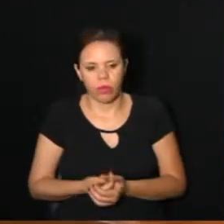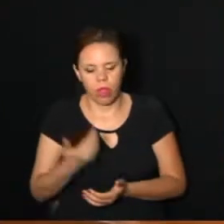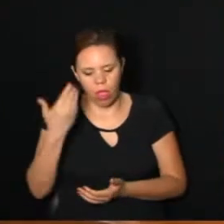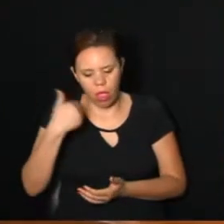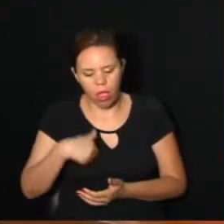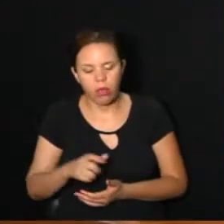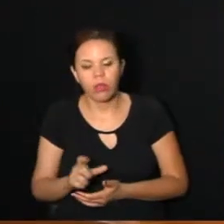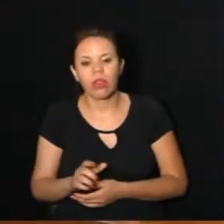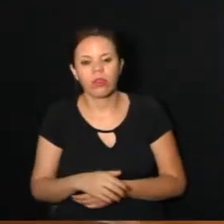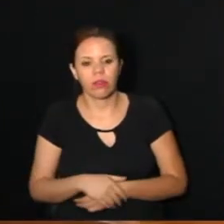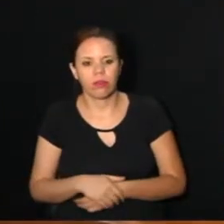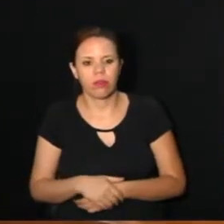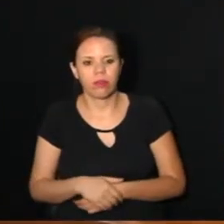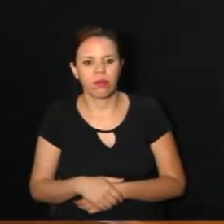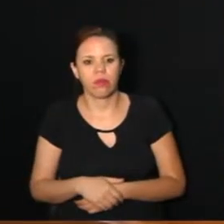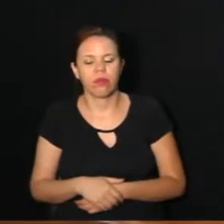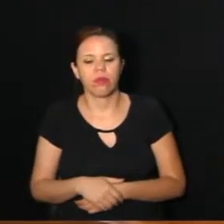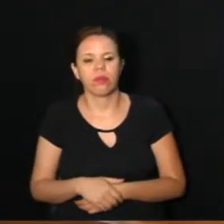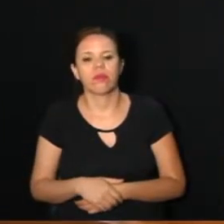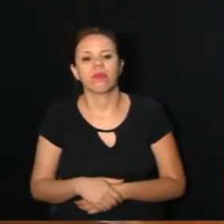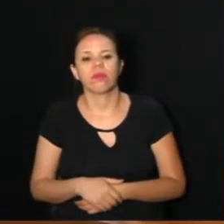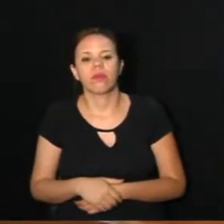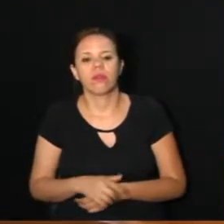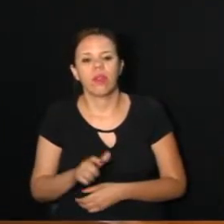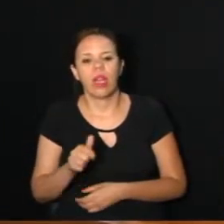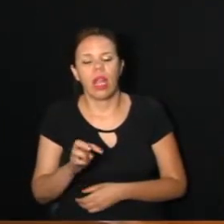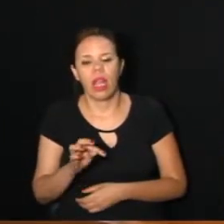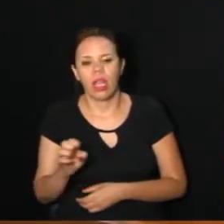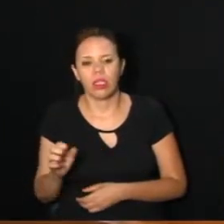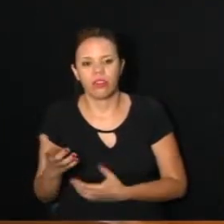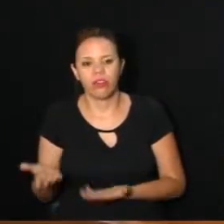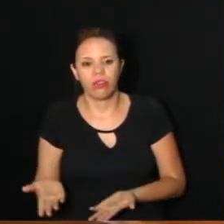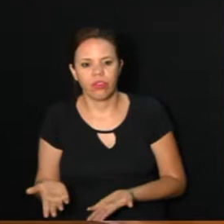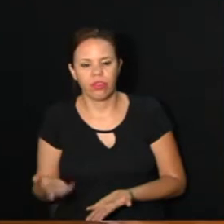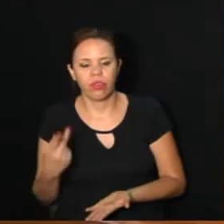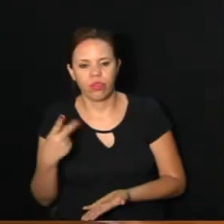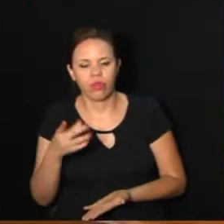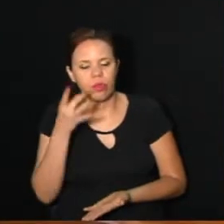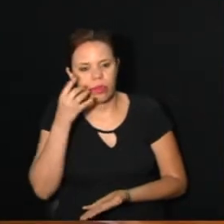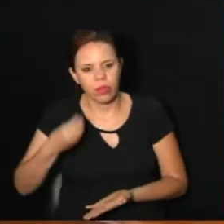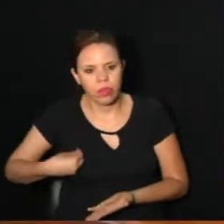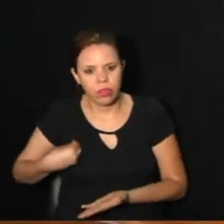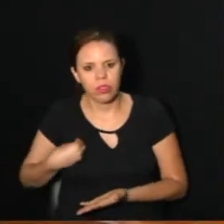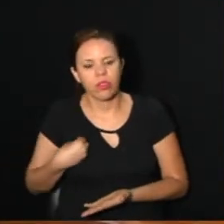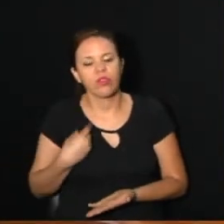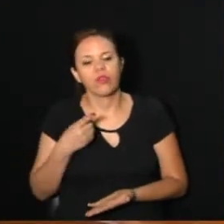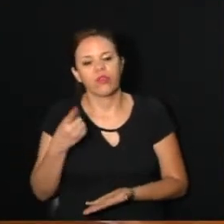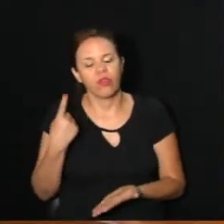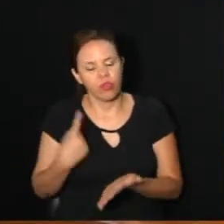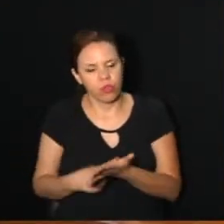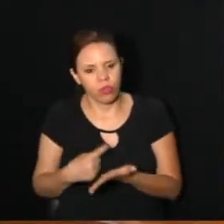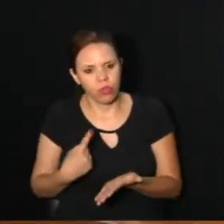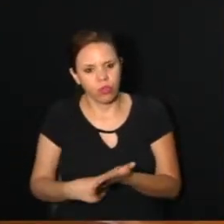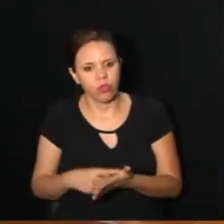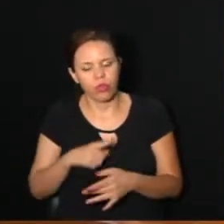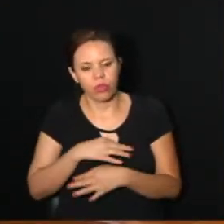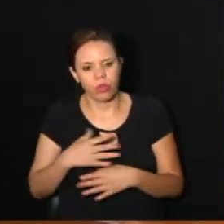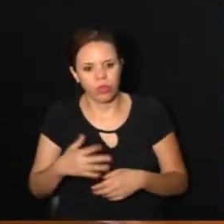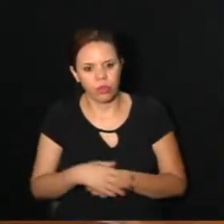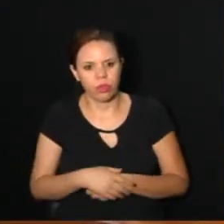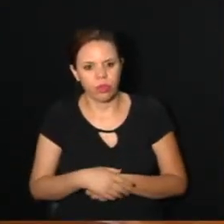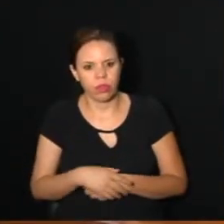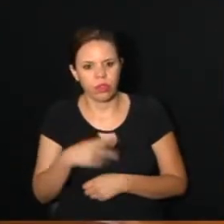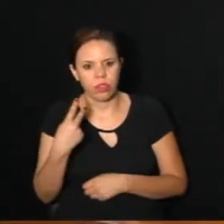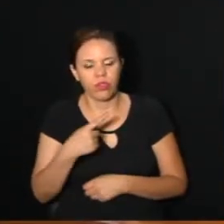cartão. E é mais ou menos isso. O Laerte, viu, Laerte? A sua presença, os seus compromissos com a cidade, essa